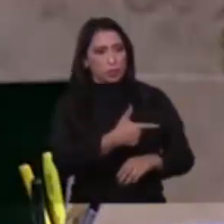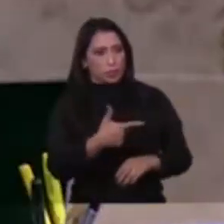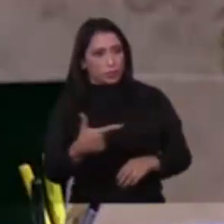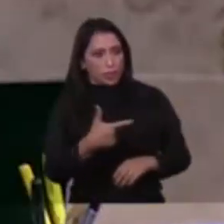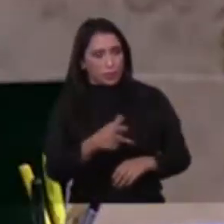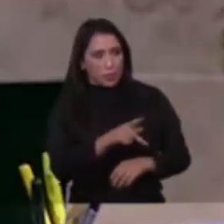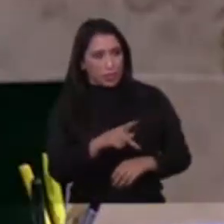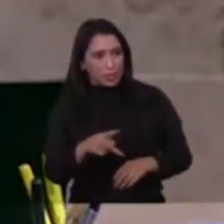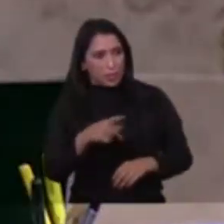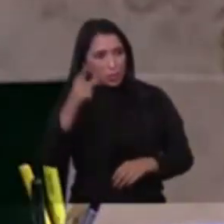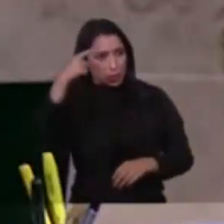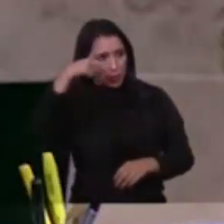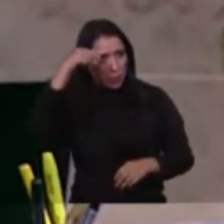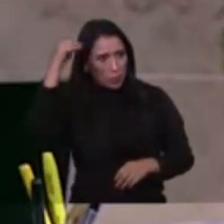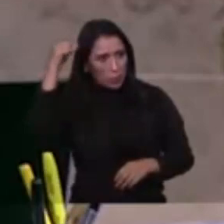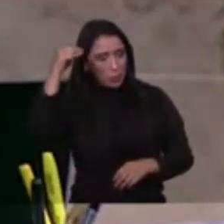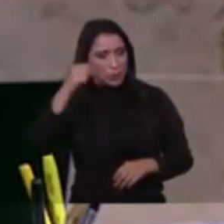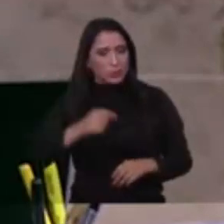Roberto Barroso,